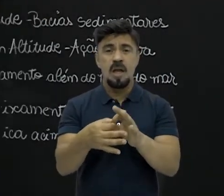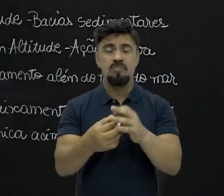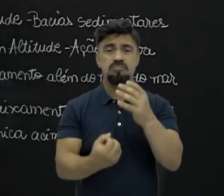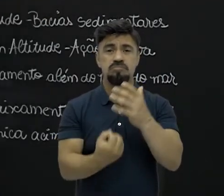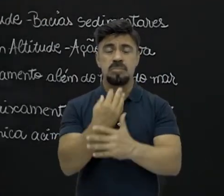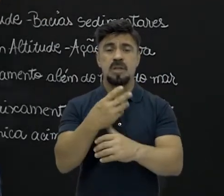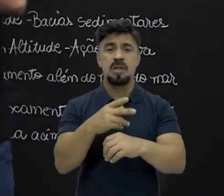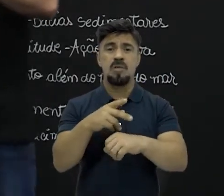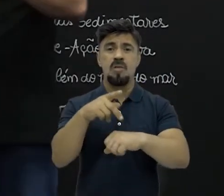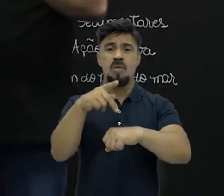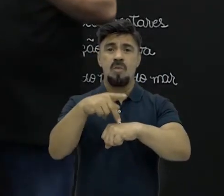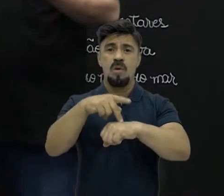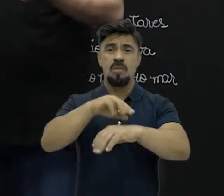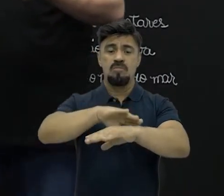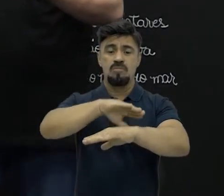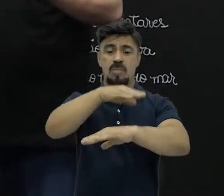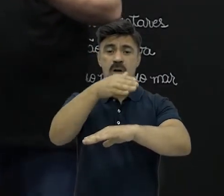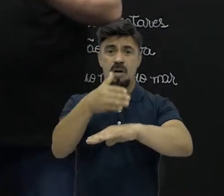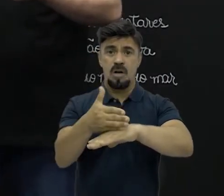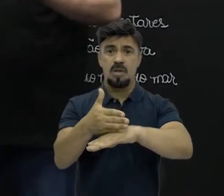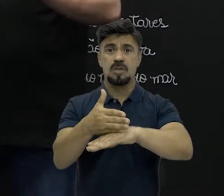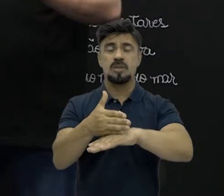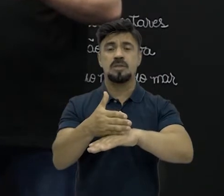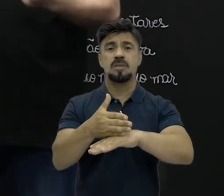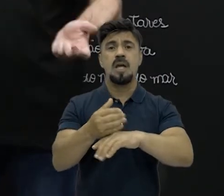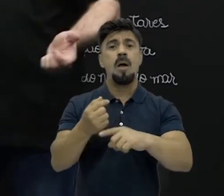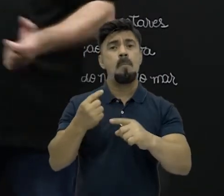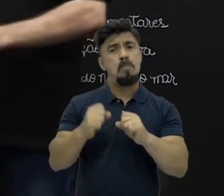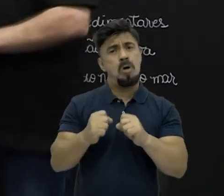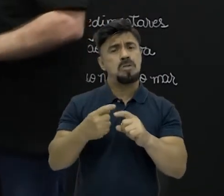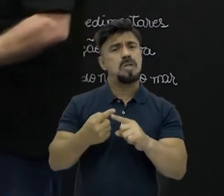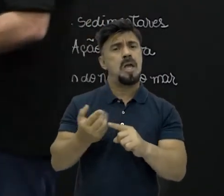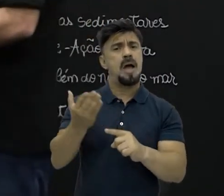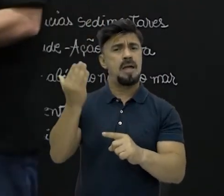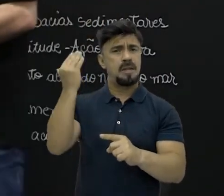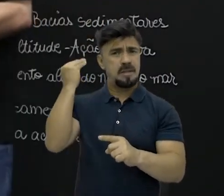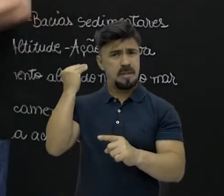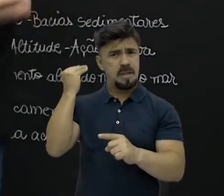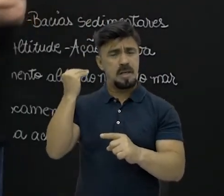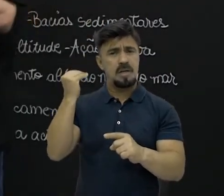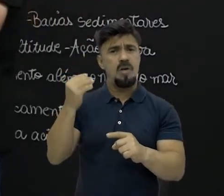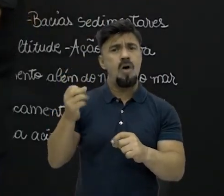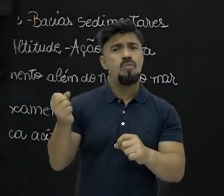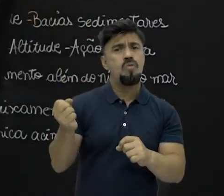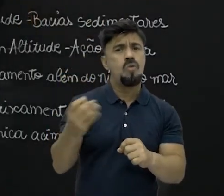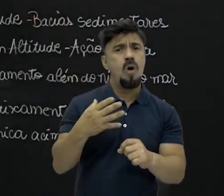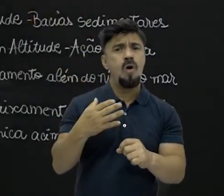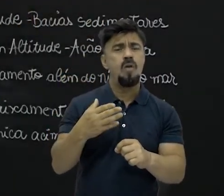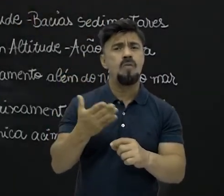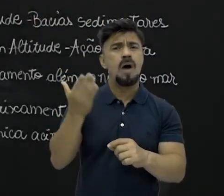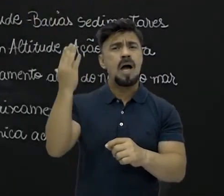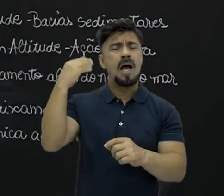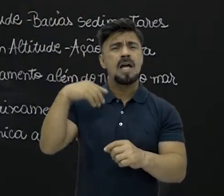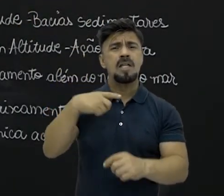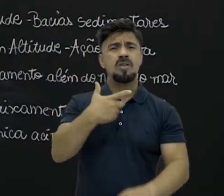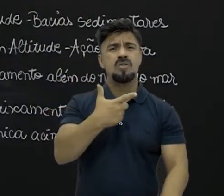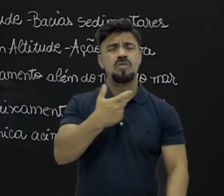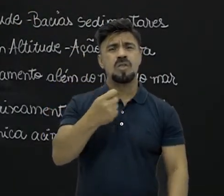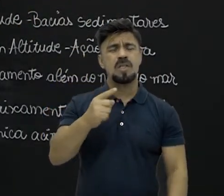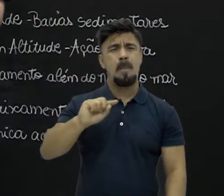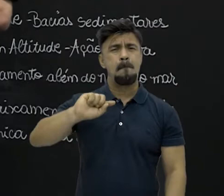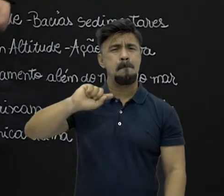ser tanto antiga quanto recente. Antiga é lá no período de 200 milhões de anos